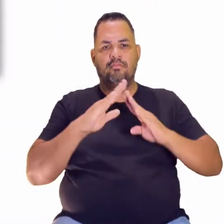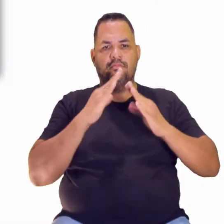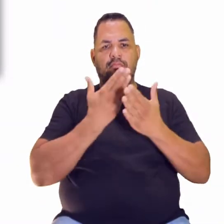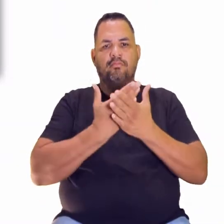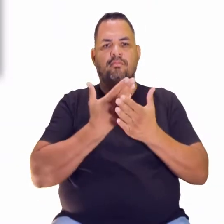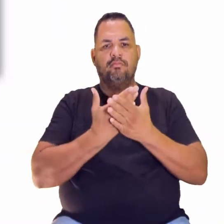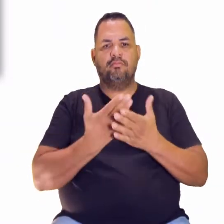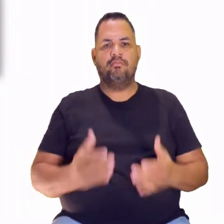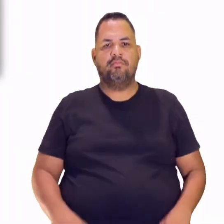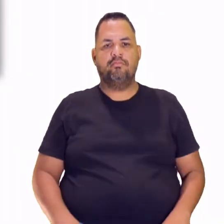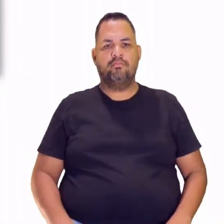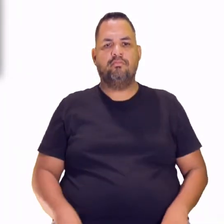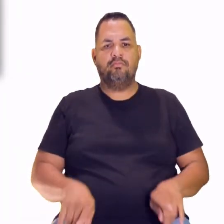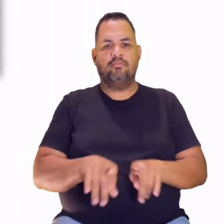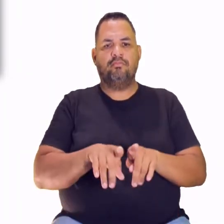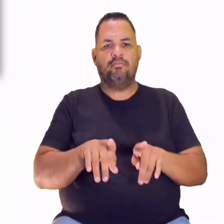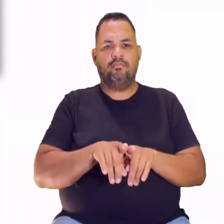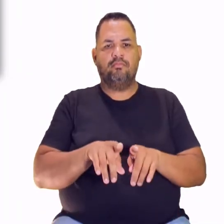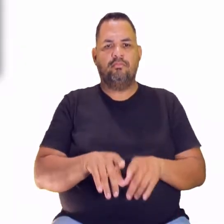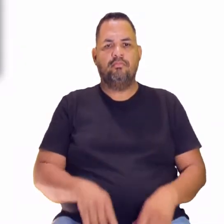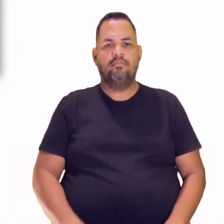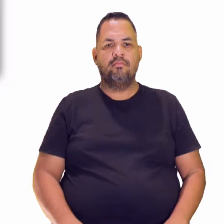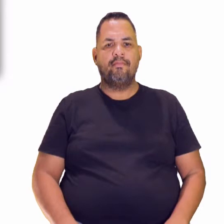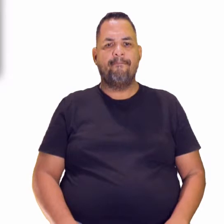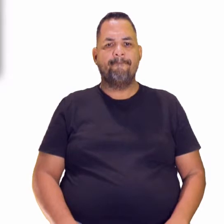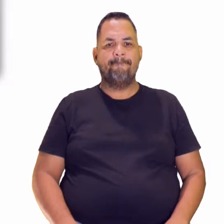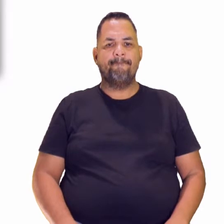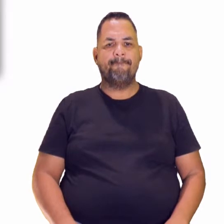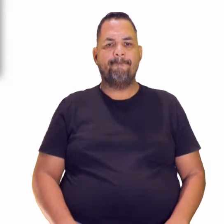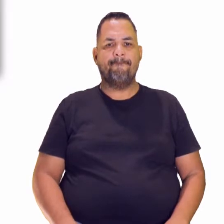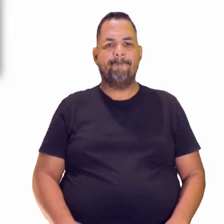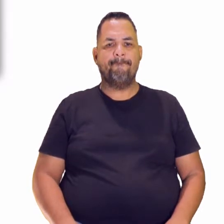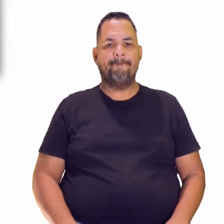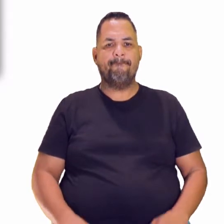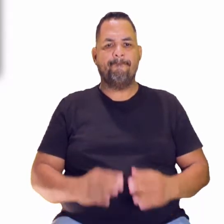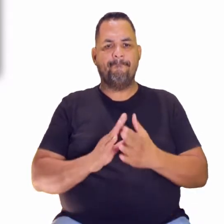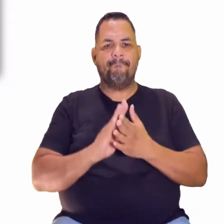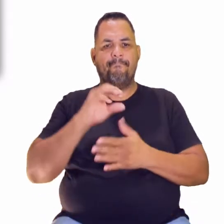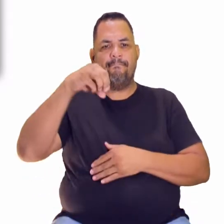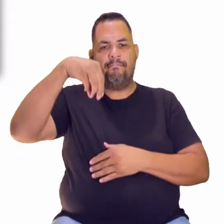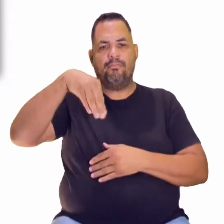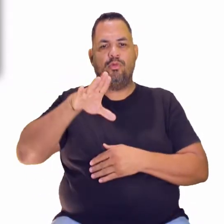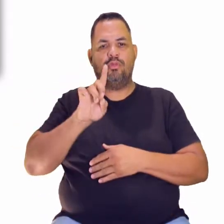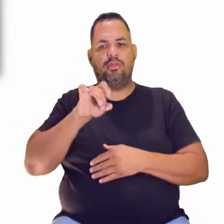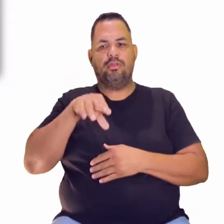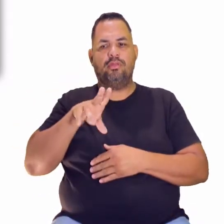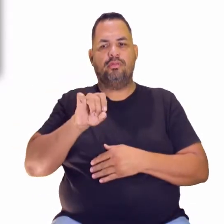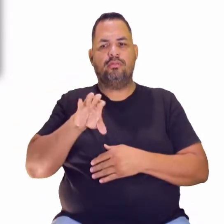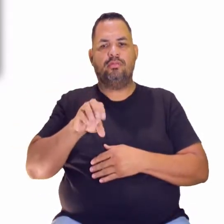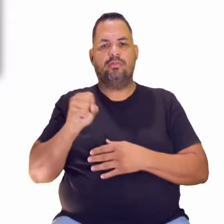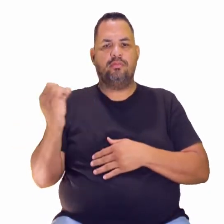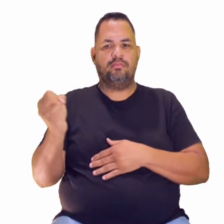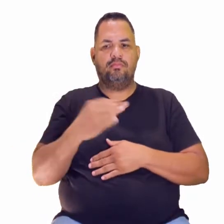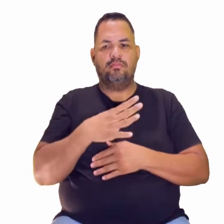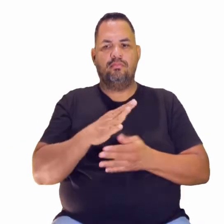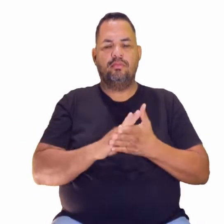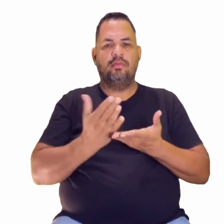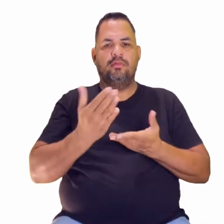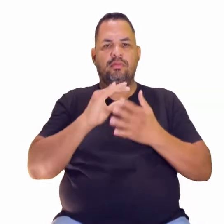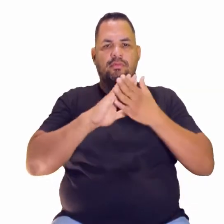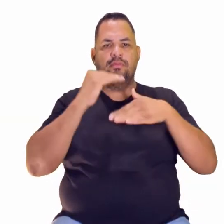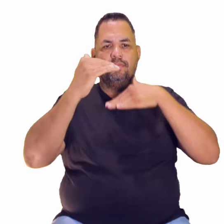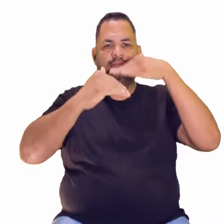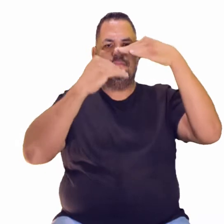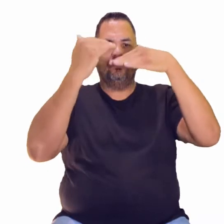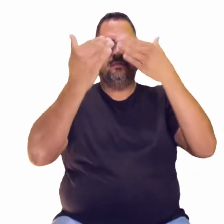acadêmica, né? E também do modernismo. E com isso aí você vai